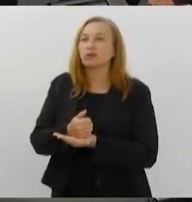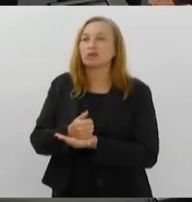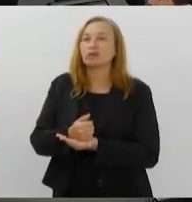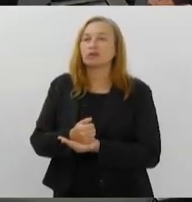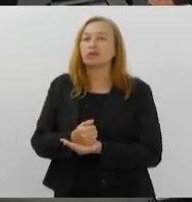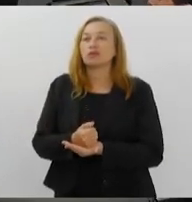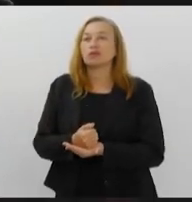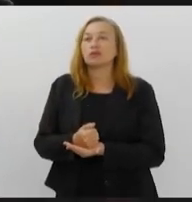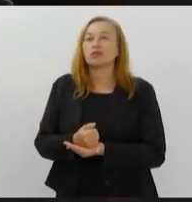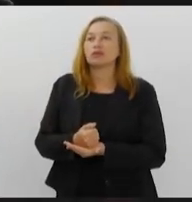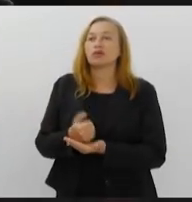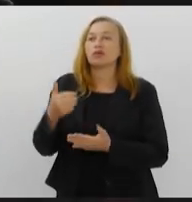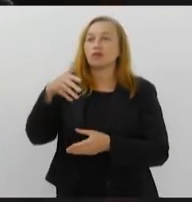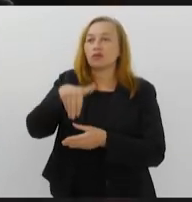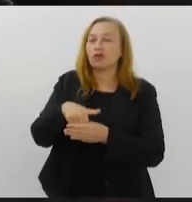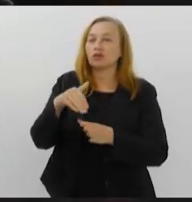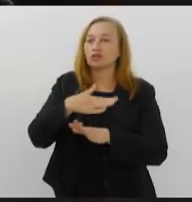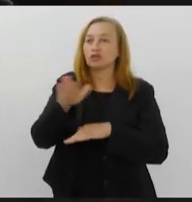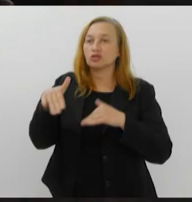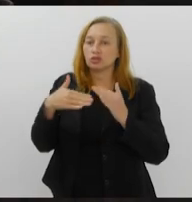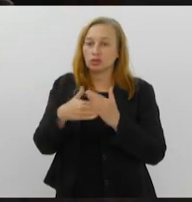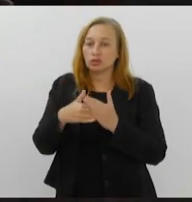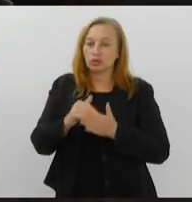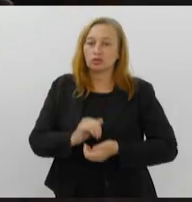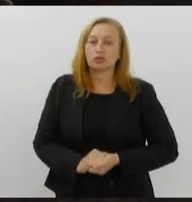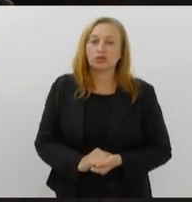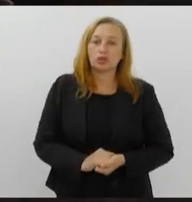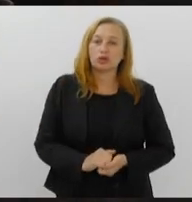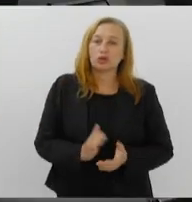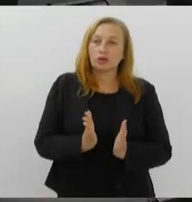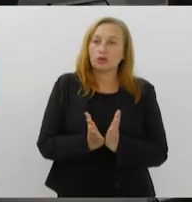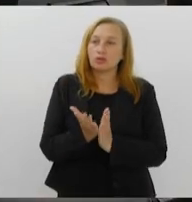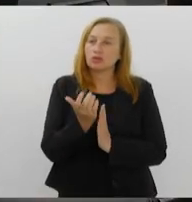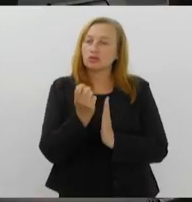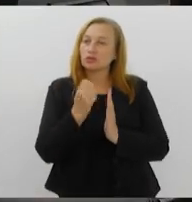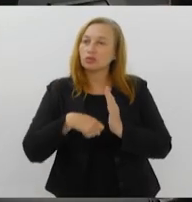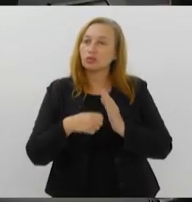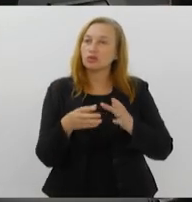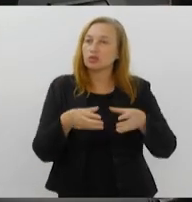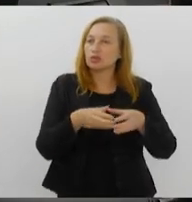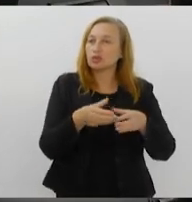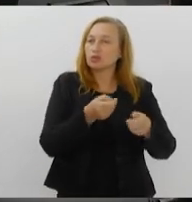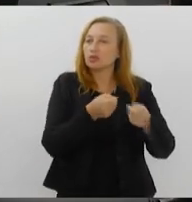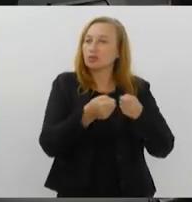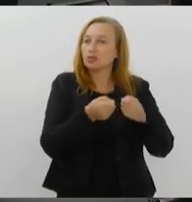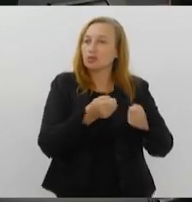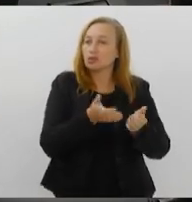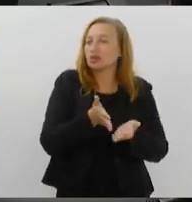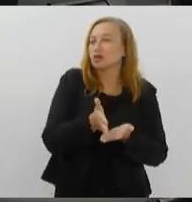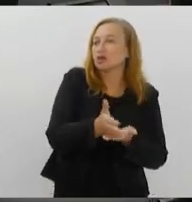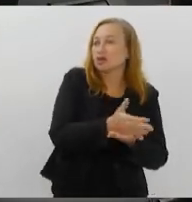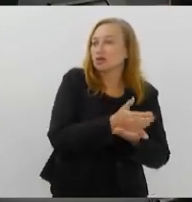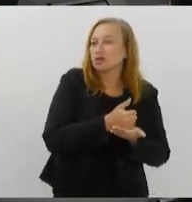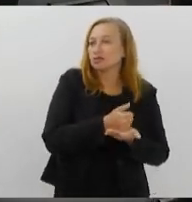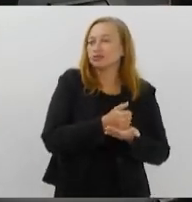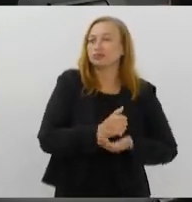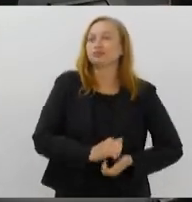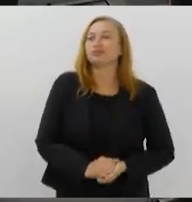o voto de todos os membros da, pela Comissão de Tributação e Controle da Arrecadação.